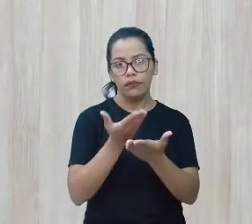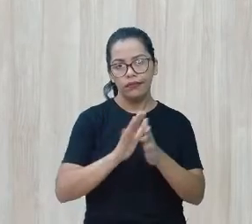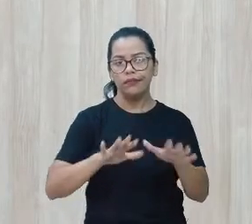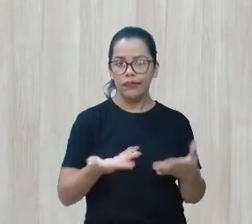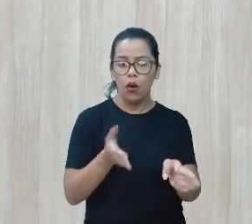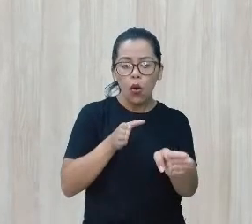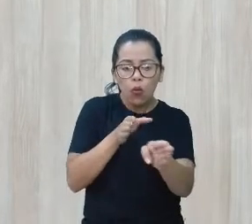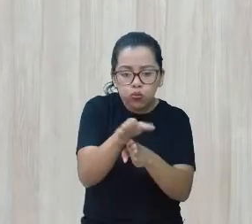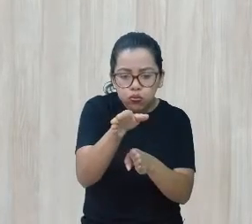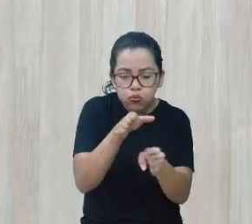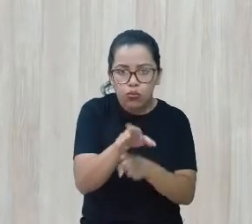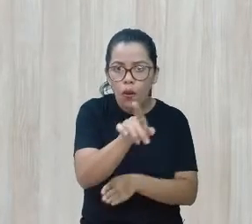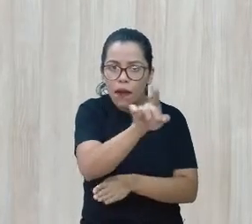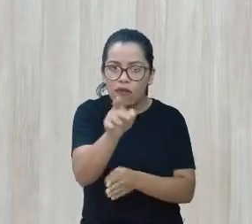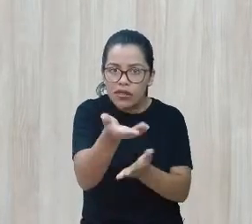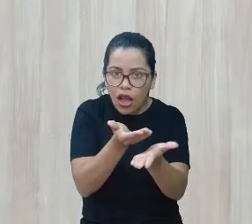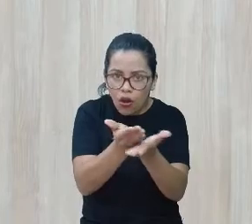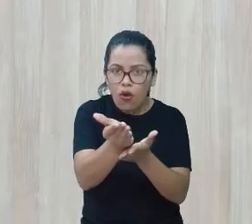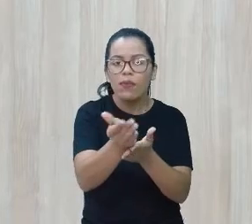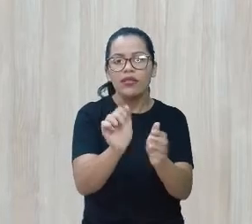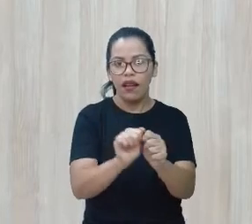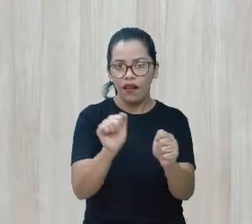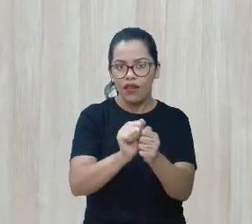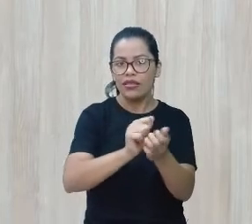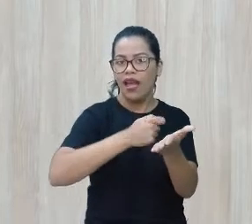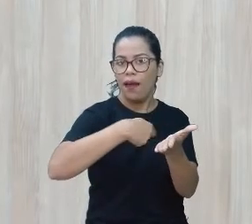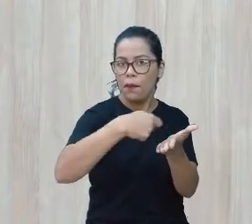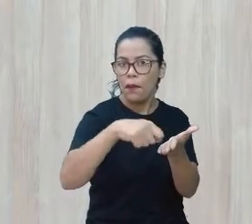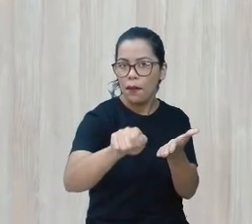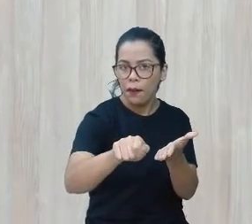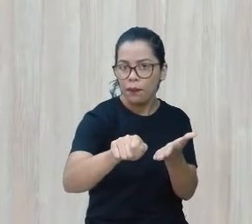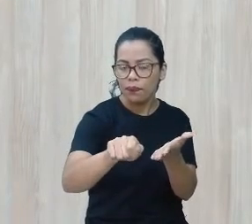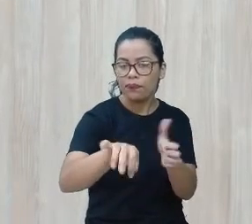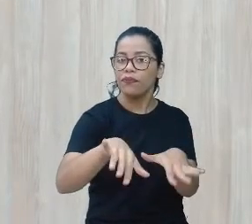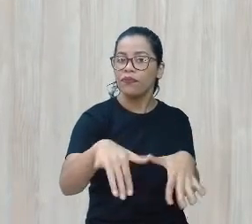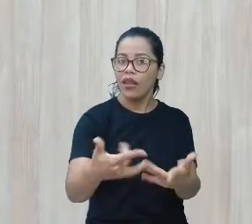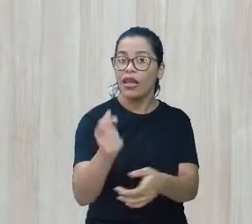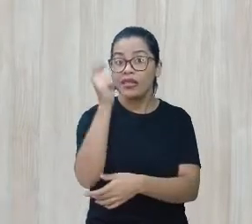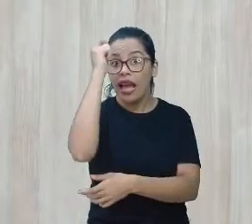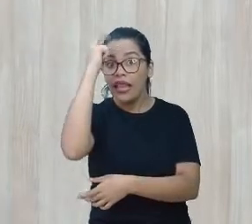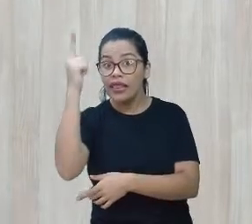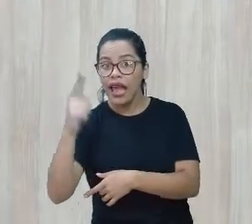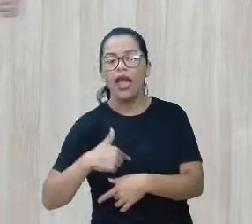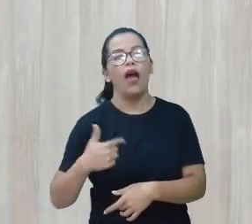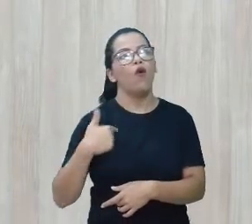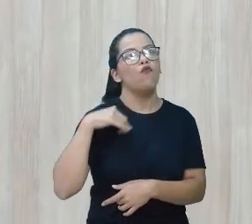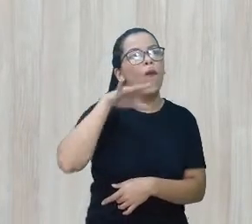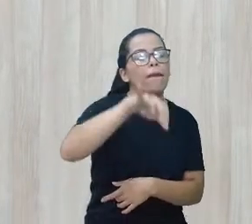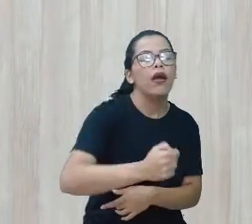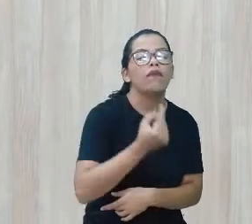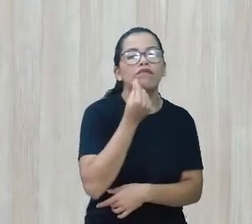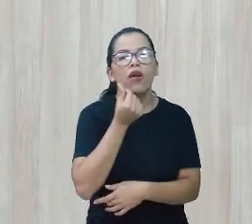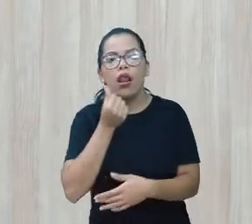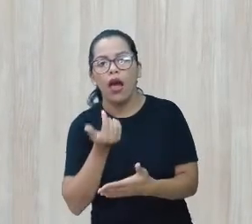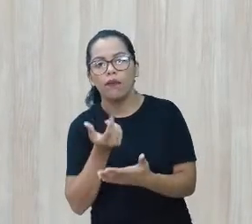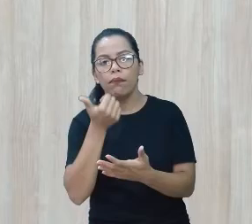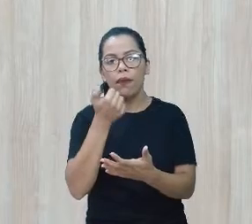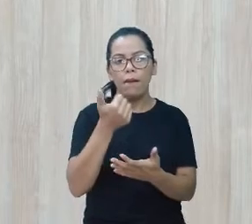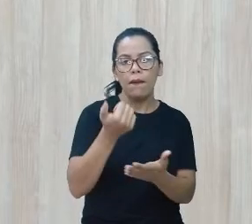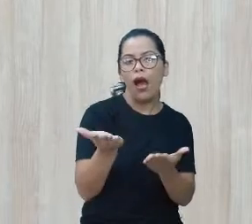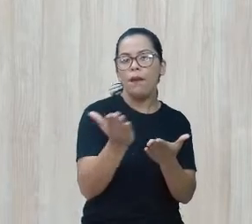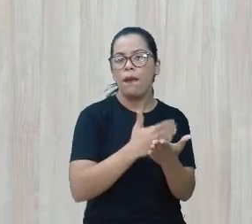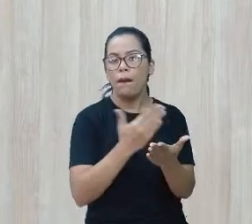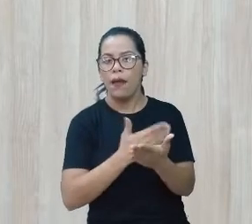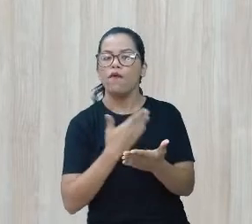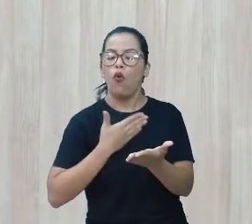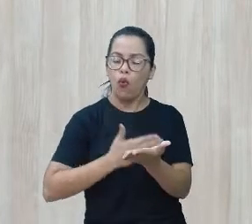instrução para que ali você comece a fazer as anotações. Essa ideia de, olha, eu vou pegar o lápis, vou pegar a caneta e aí o caderno